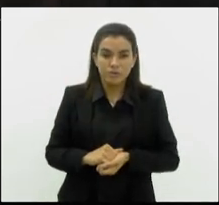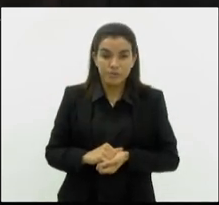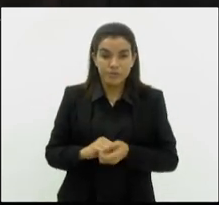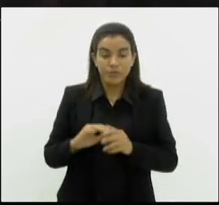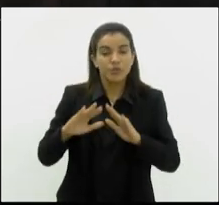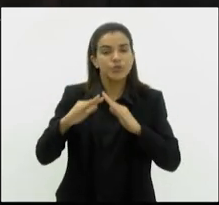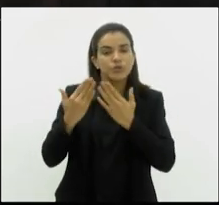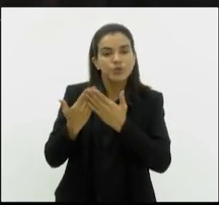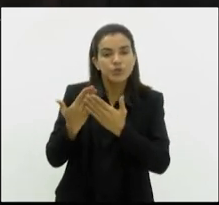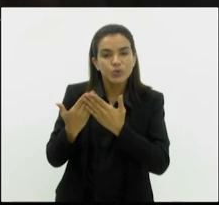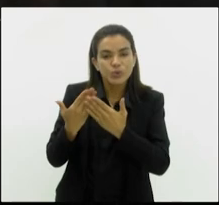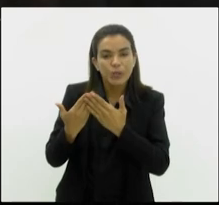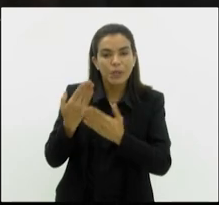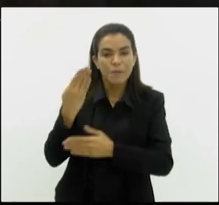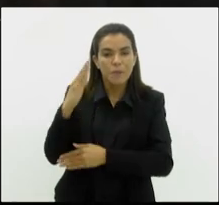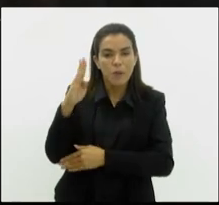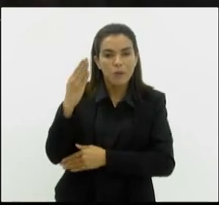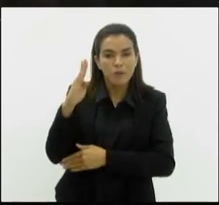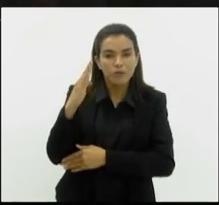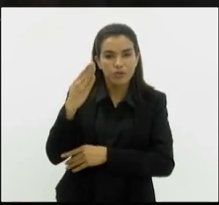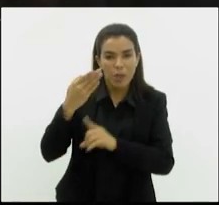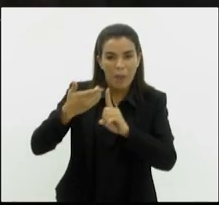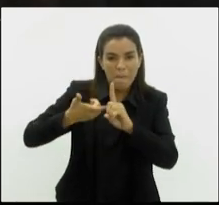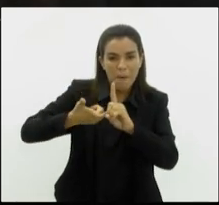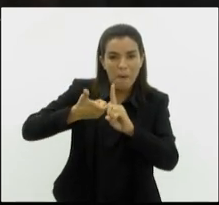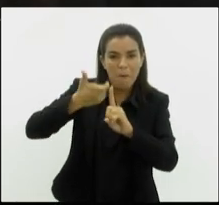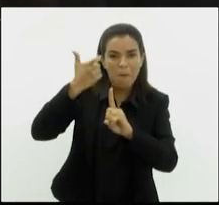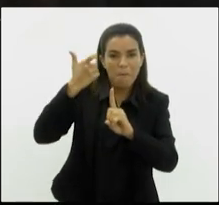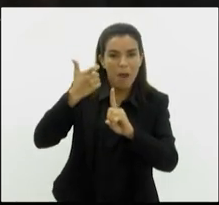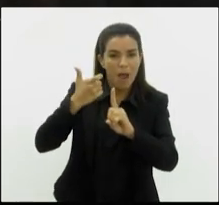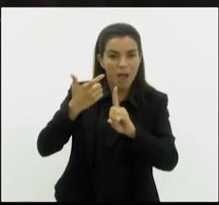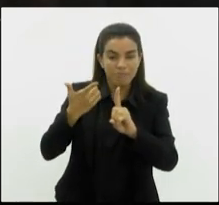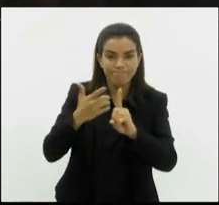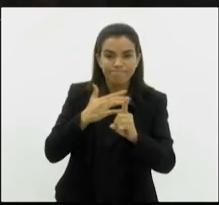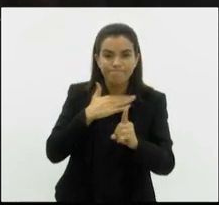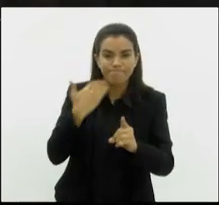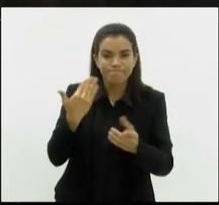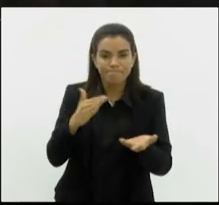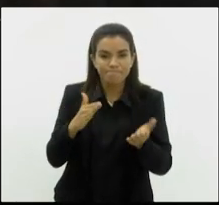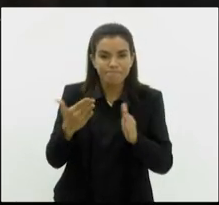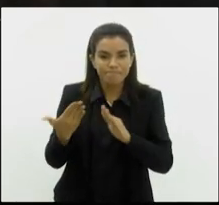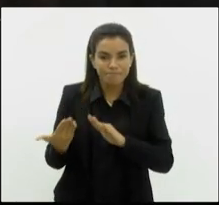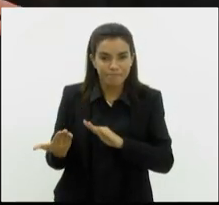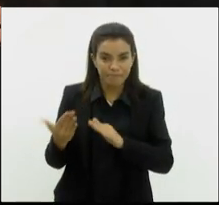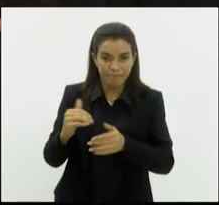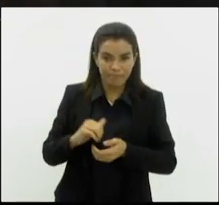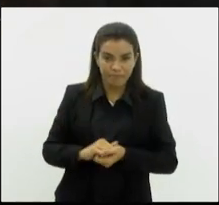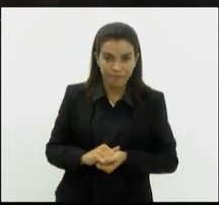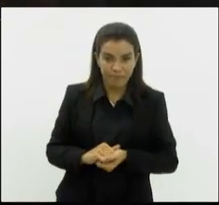de biologia assassinado, ele tinha descido para fazer um lanche,